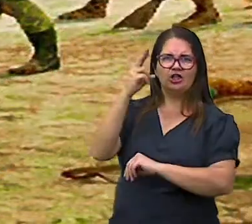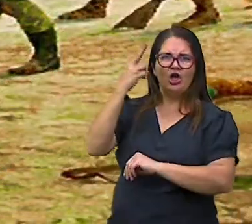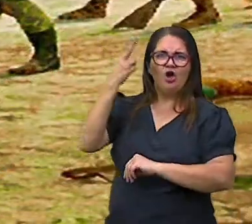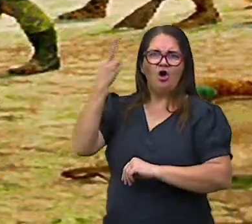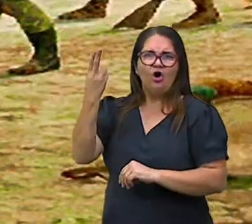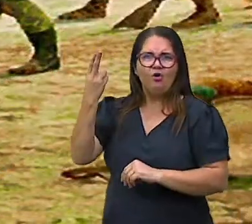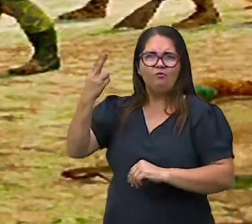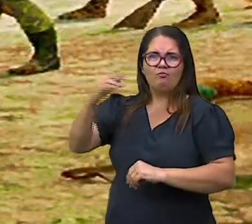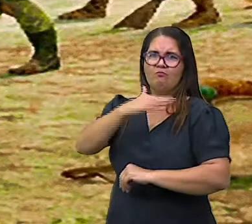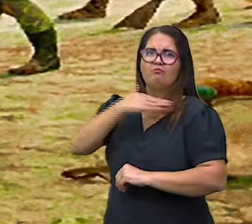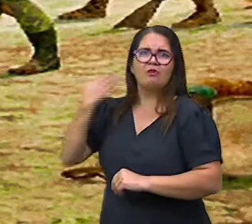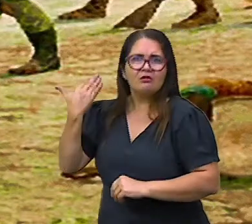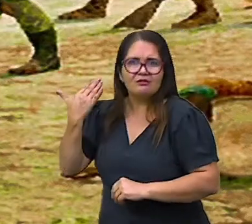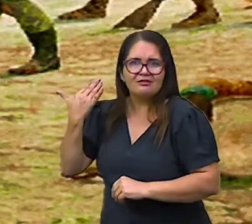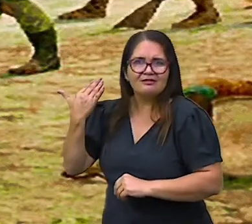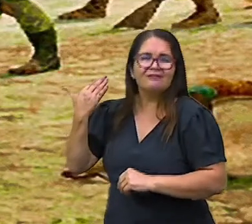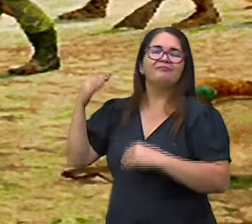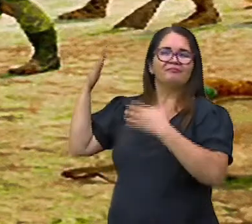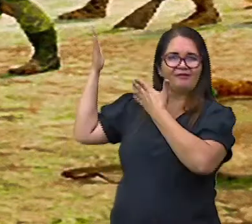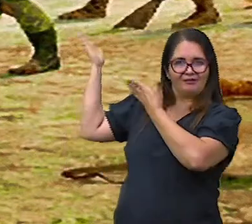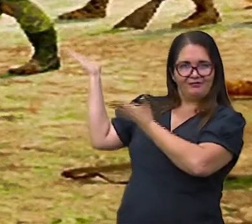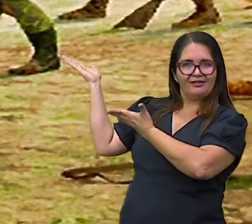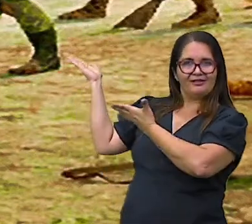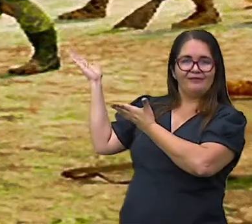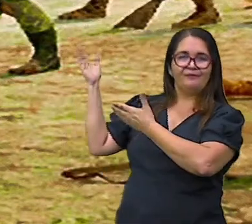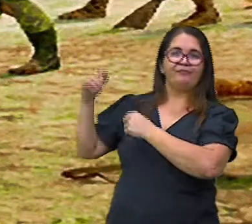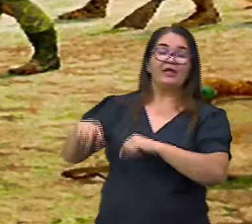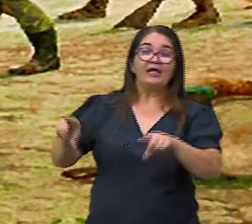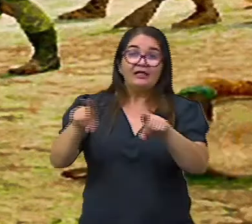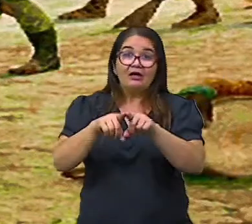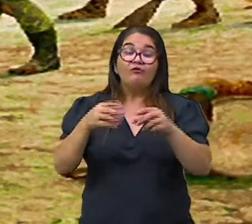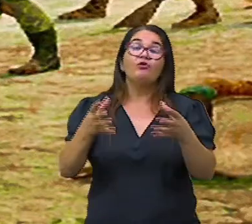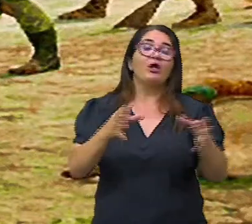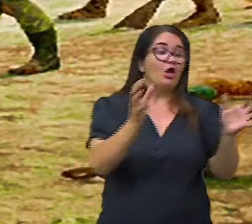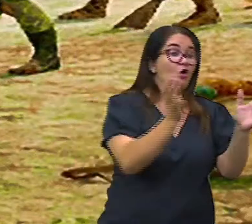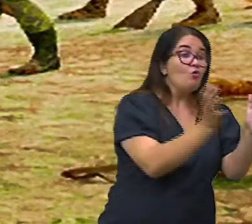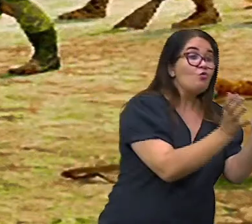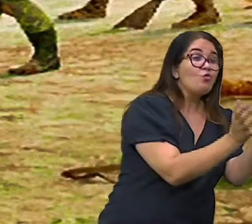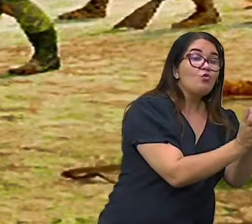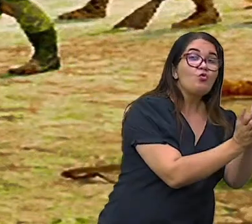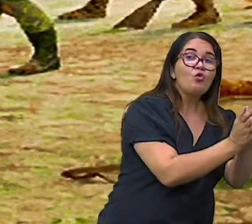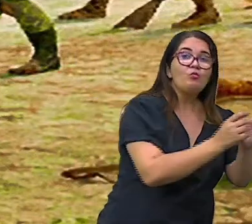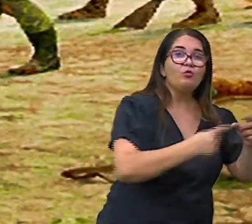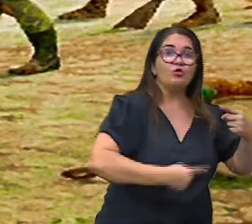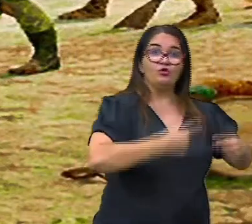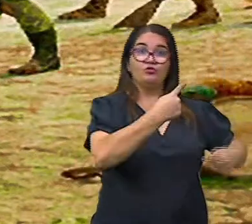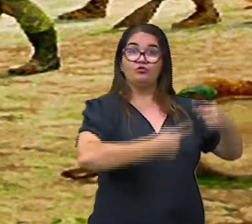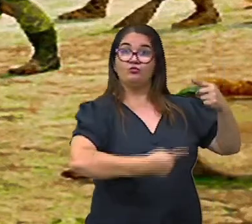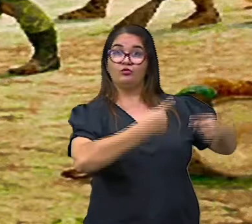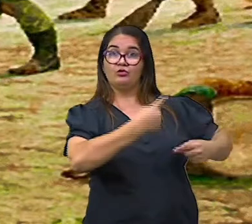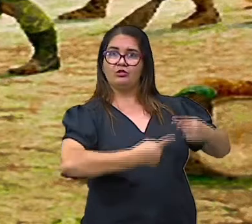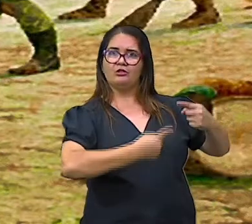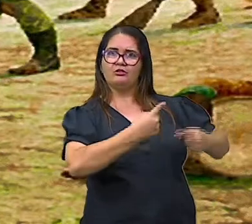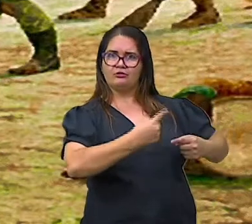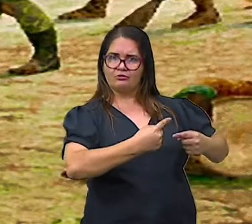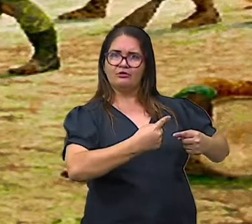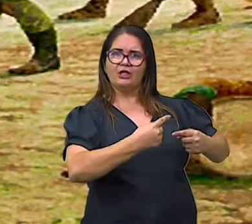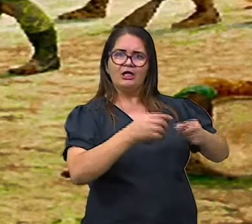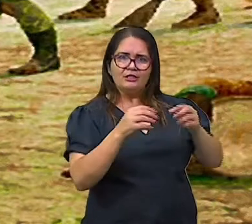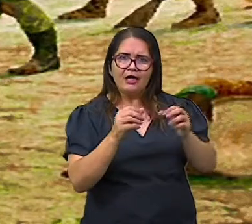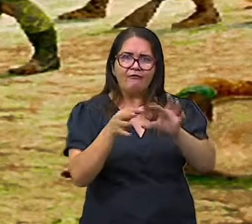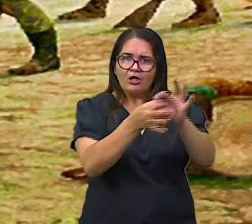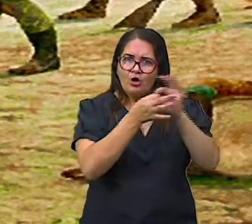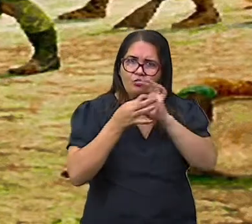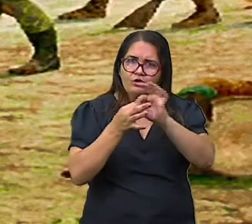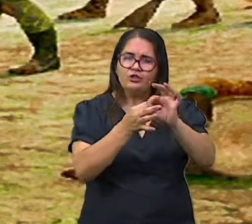entre Dom Pedro I e grupos políticos do Brasil, Com a independência, determinadas regiões do